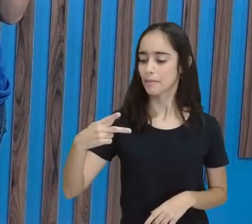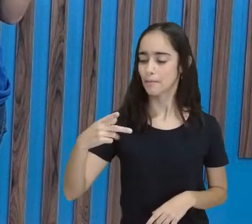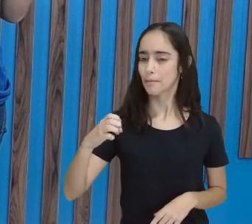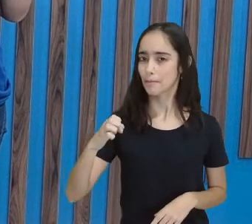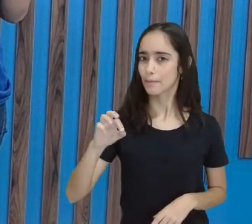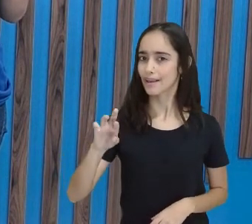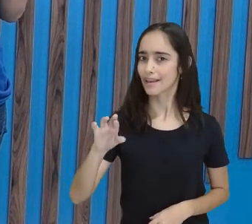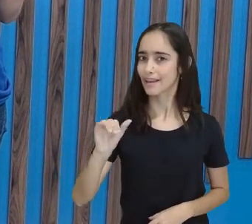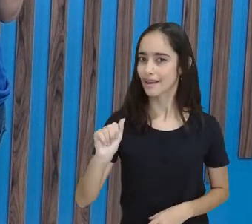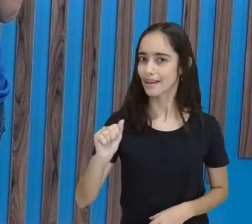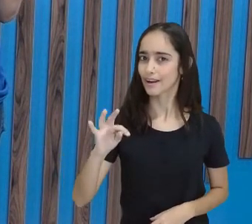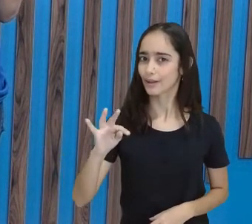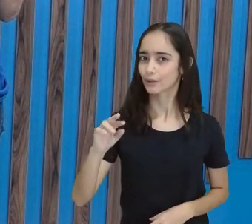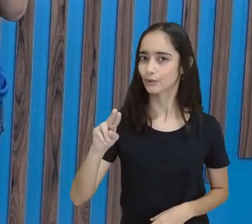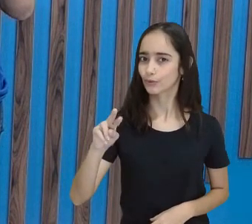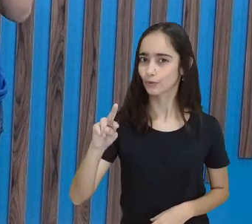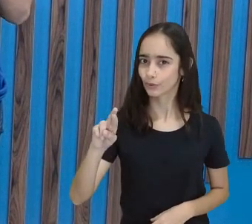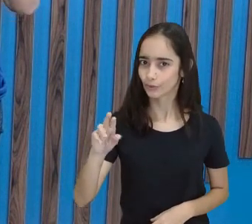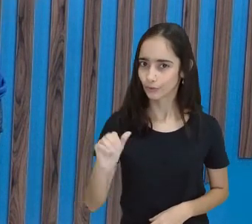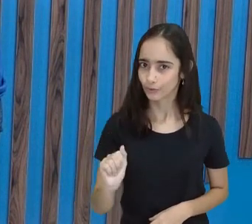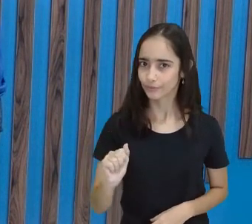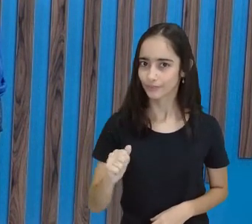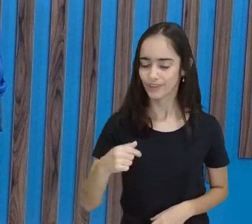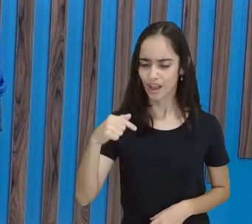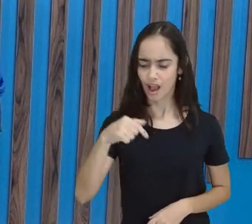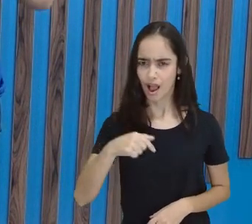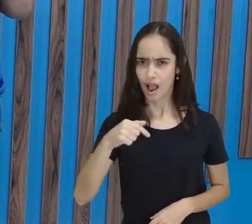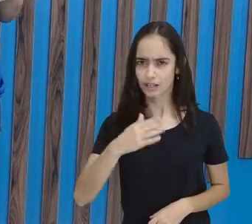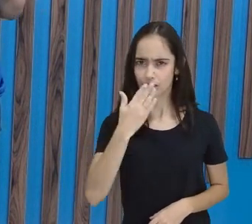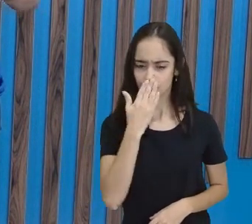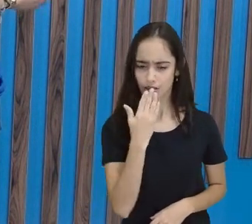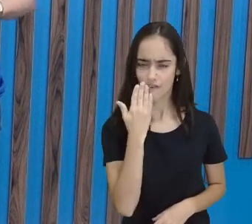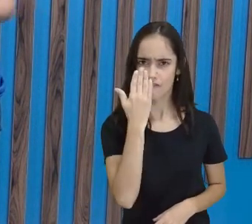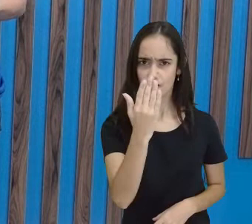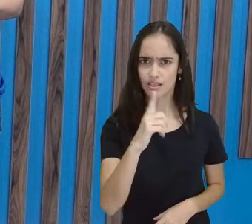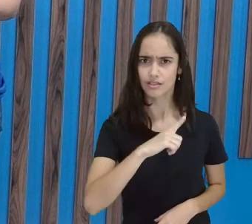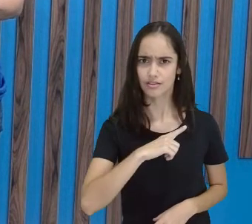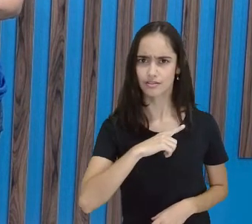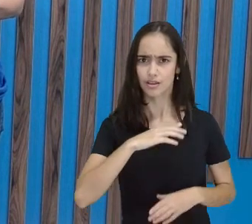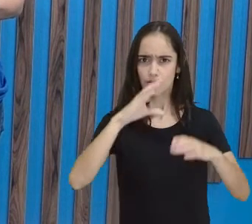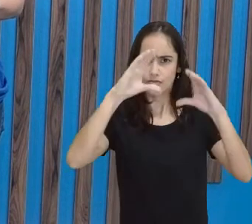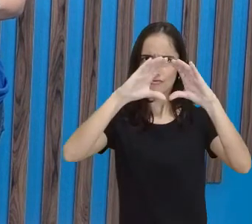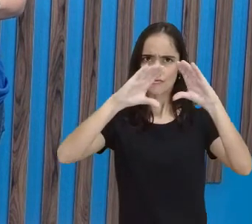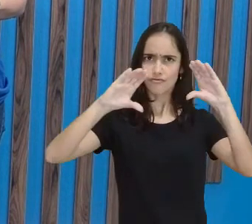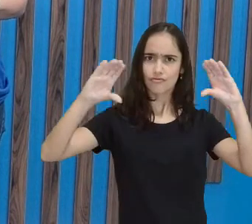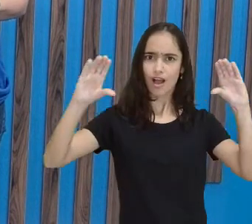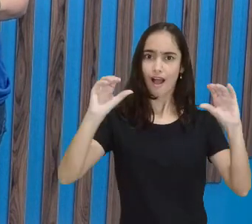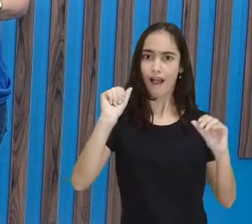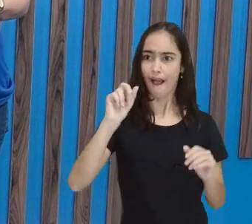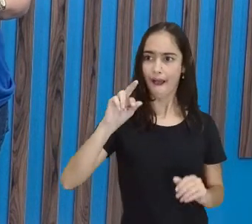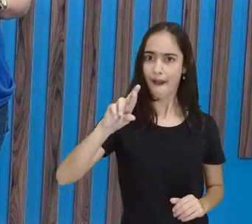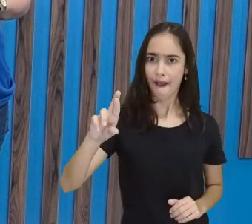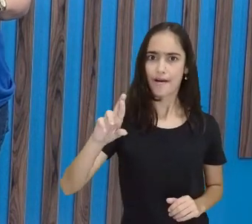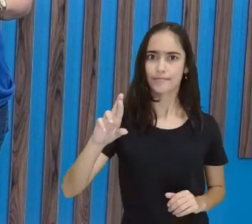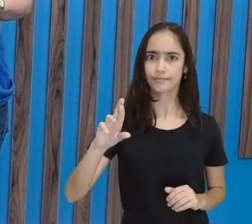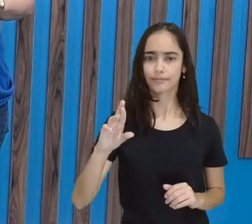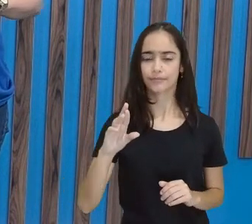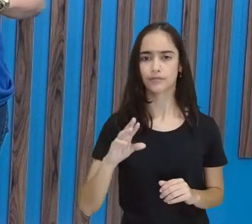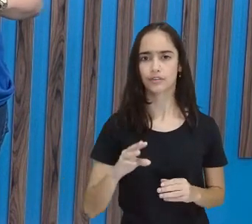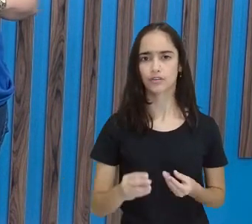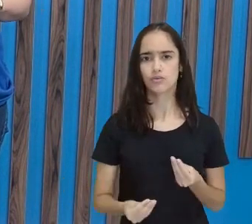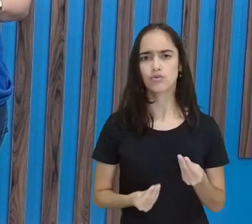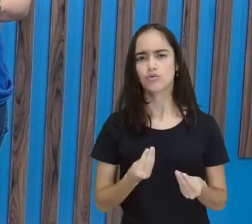minha frente eu tenho um ar-condicionado. E quando eu olho para ele, eu vejo em que temperatura ele